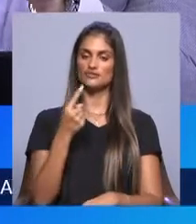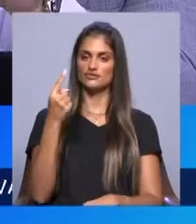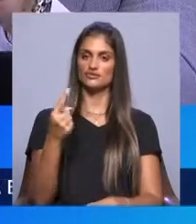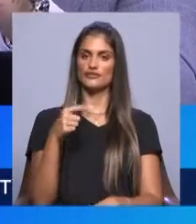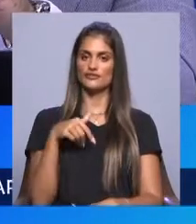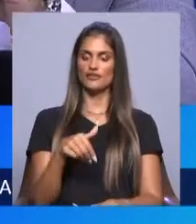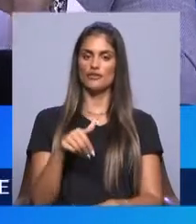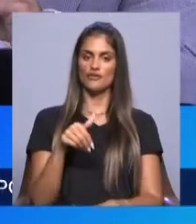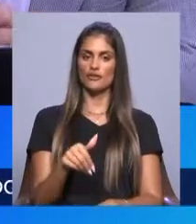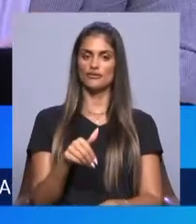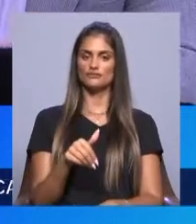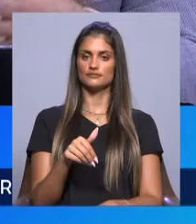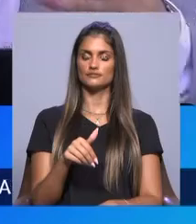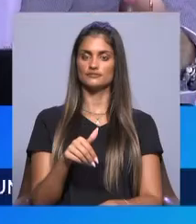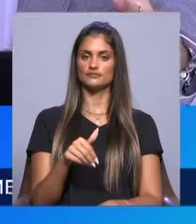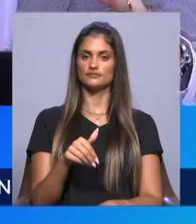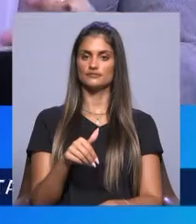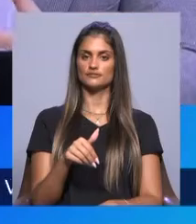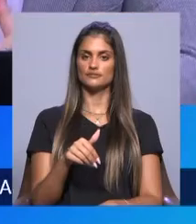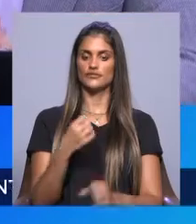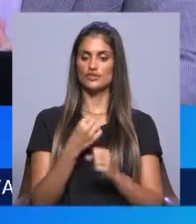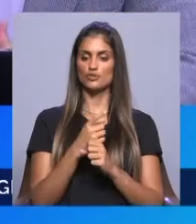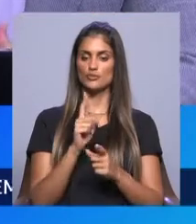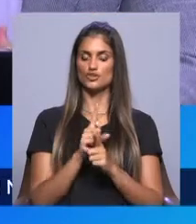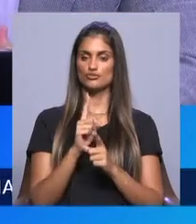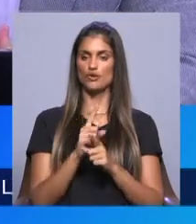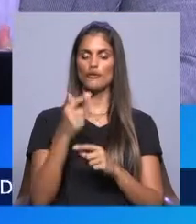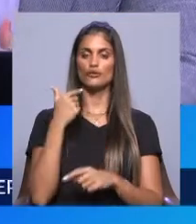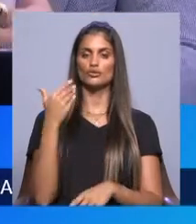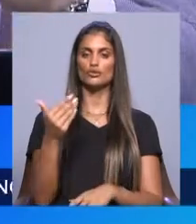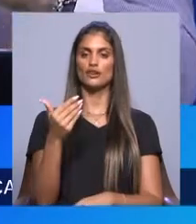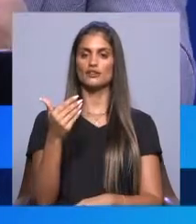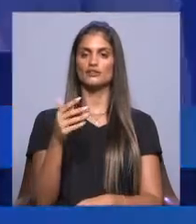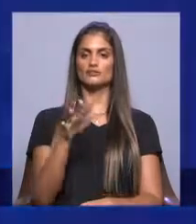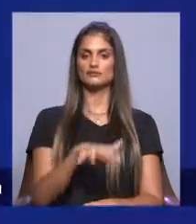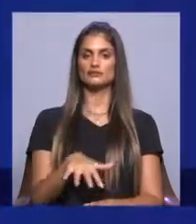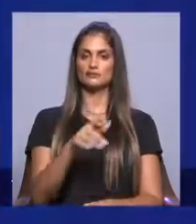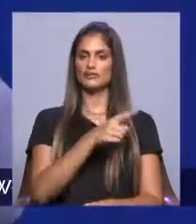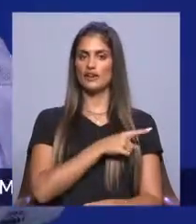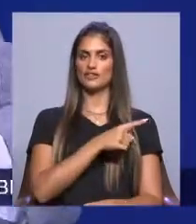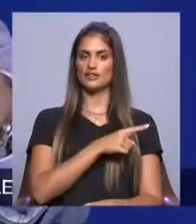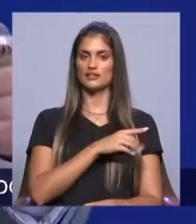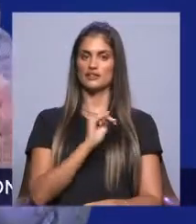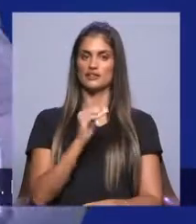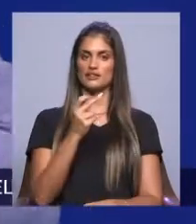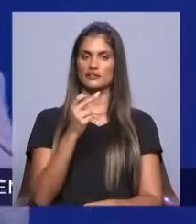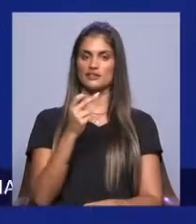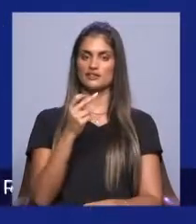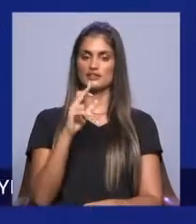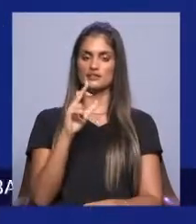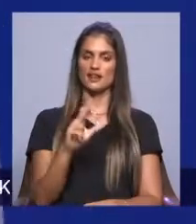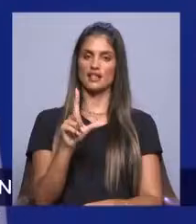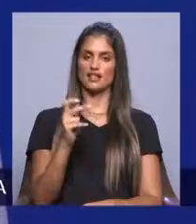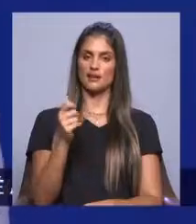vão servir para fazer exatamente a mesma coisa na futura estação espacial privada, a Starlab, da NanoRacks, que